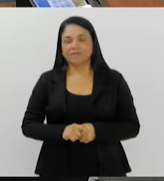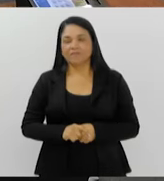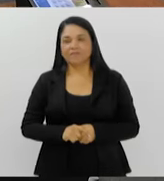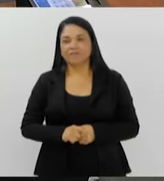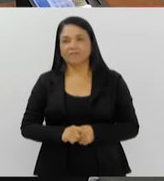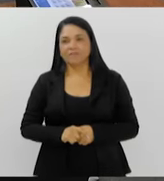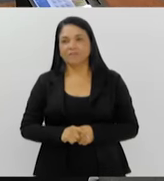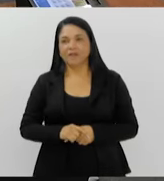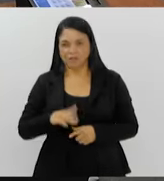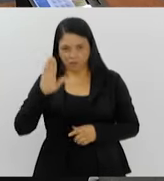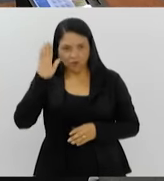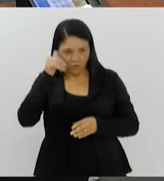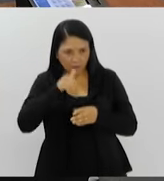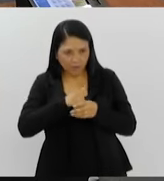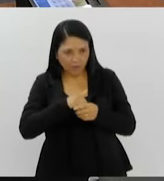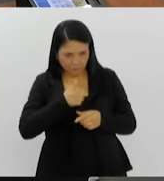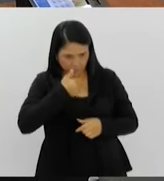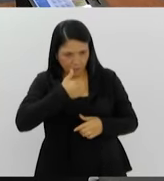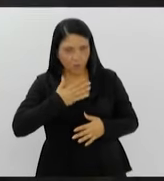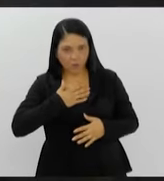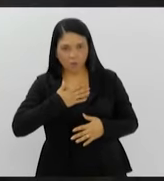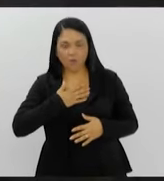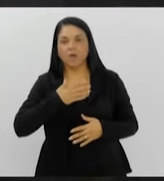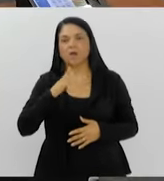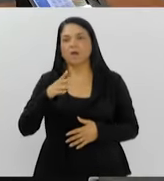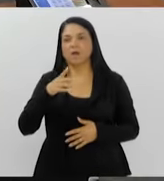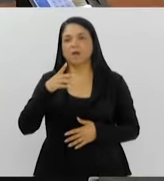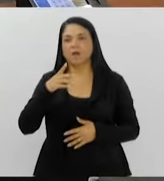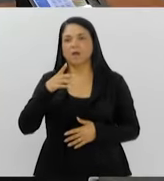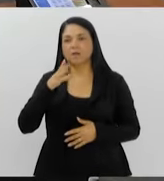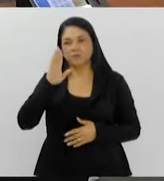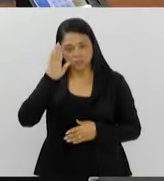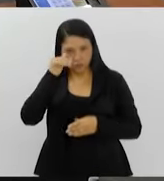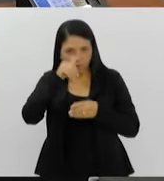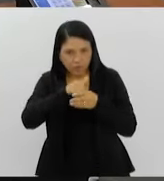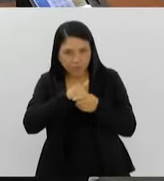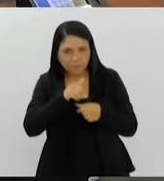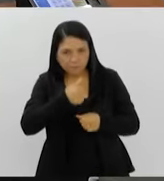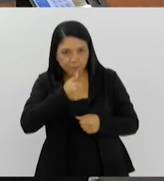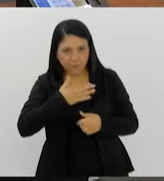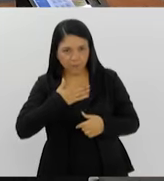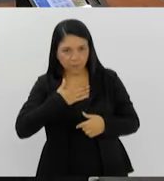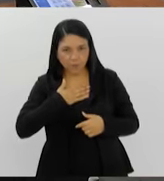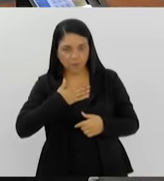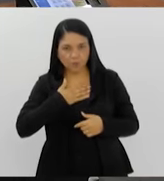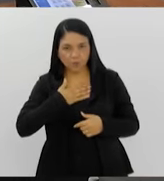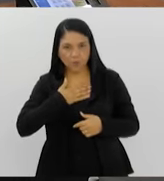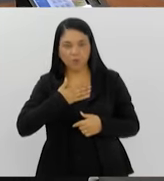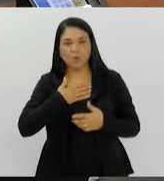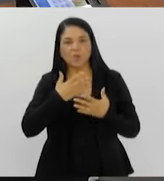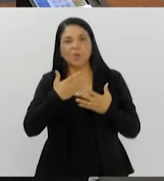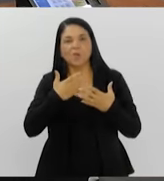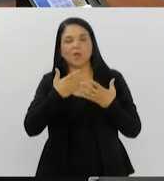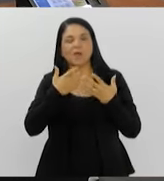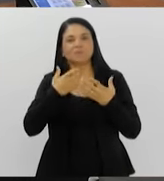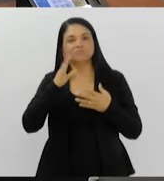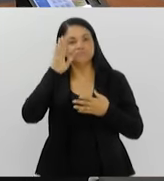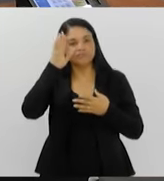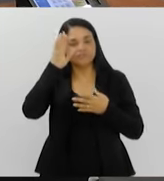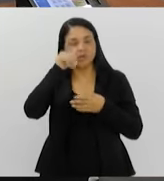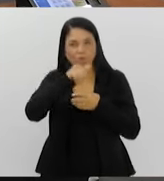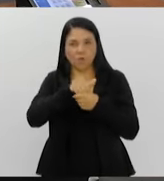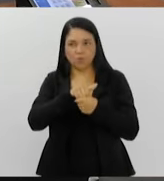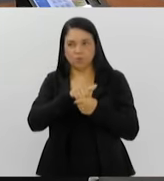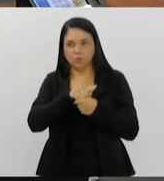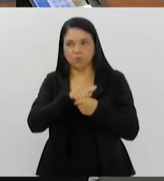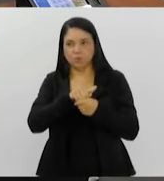deixa eu votar primeiro Deputado Luiz Paulo não deixa votar primeiro eu quero fazer declaração de Vot